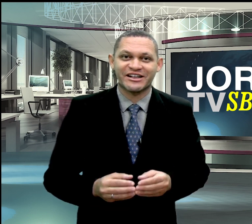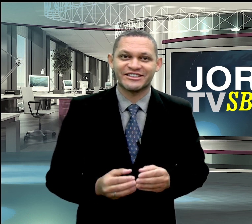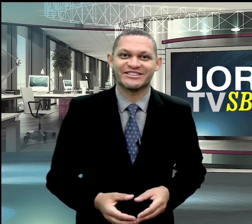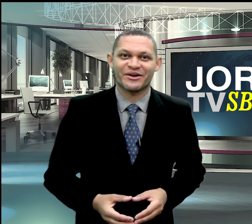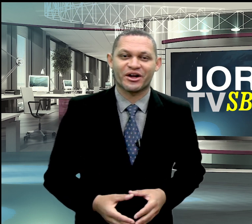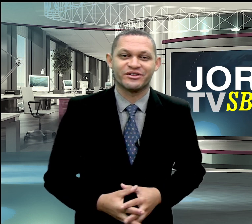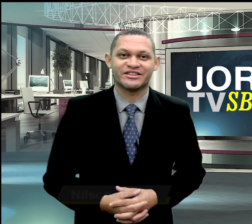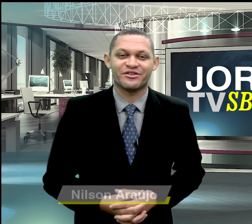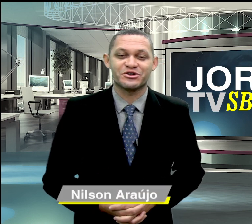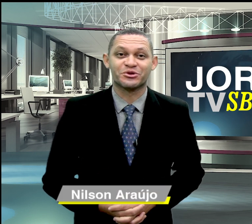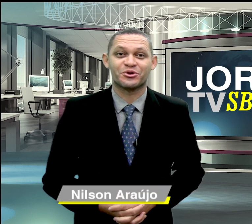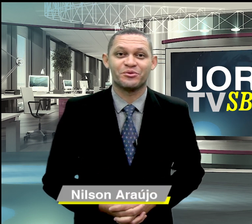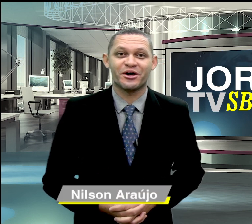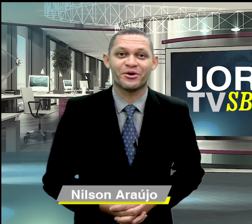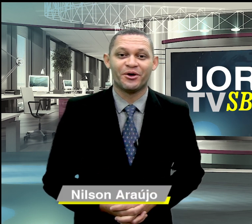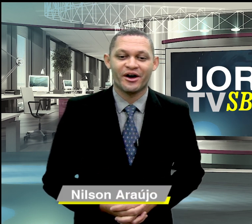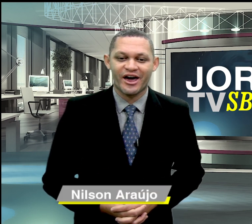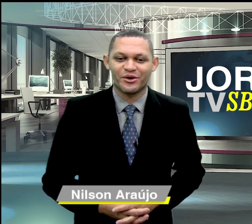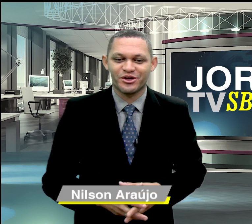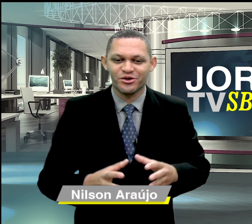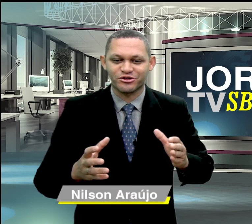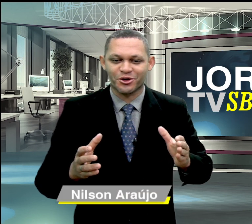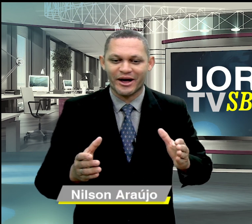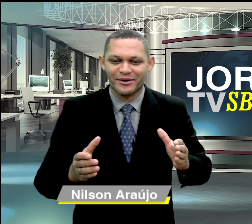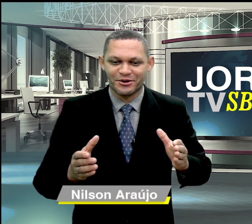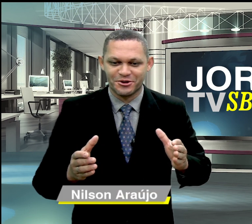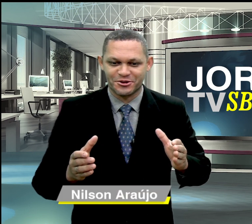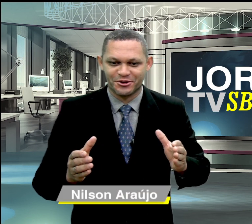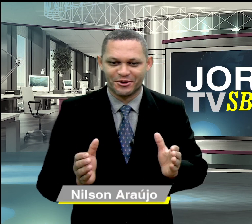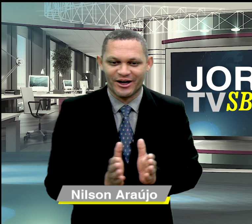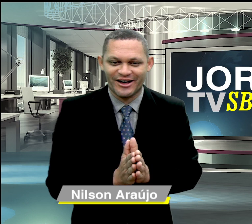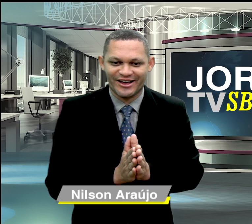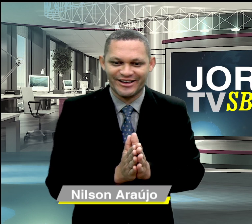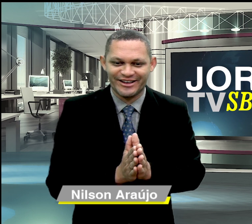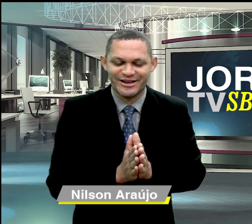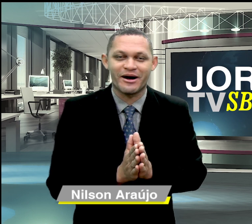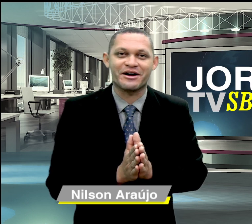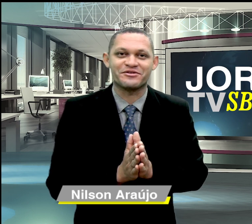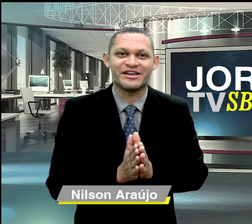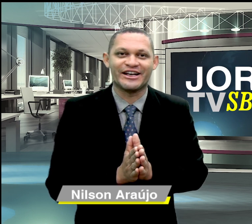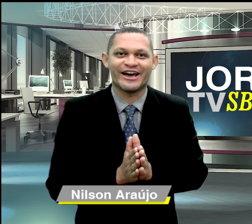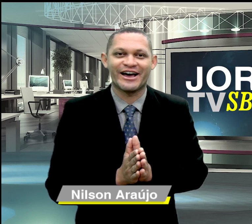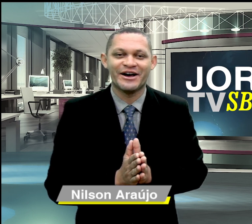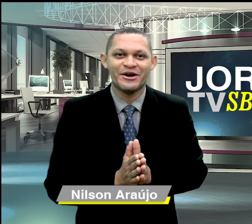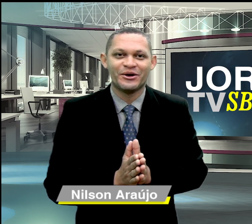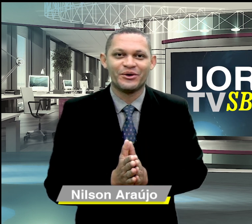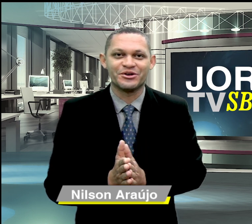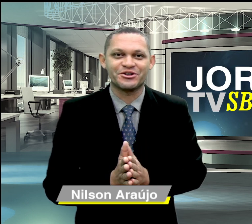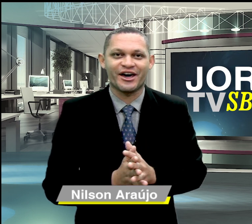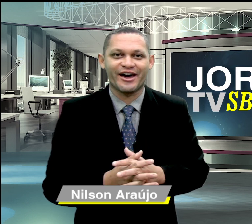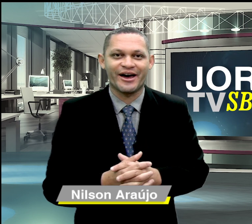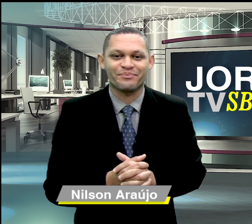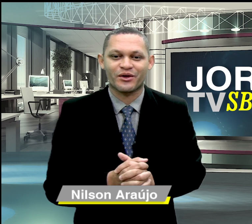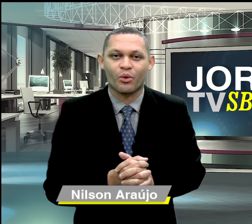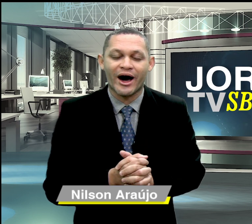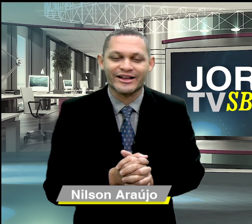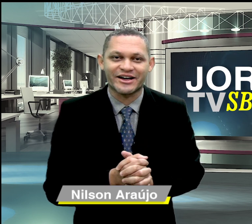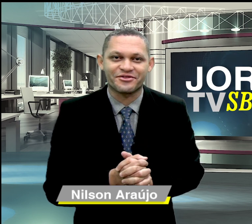A partir de agora, você vem junto comigo, é o Nilson Araújo. Olha aí, que maravilha! Hoje